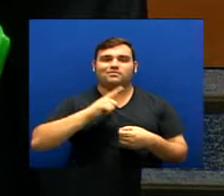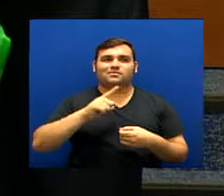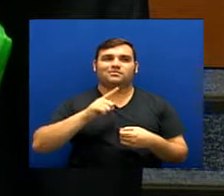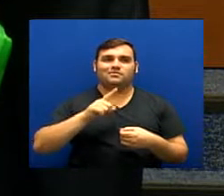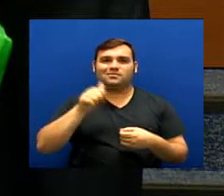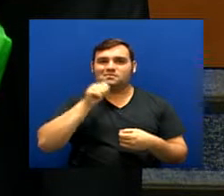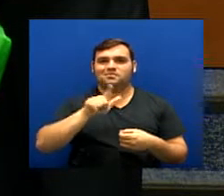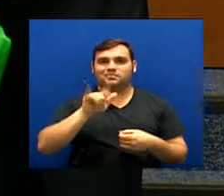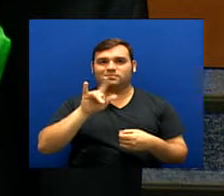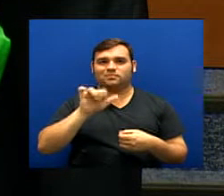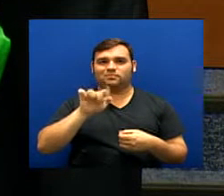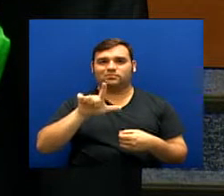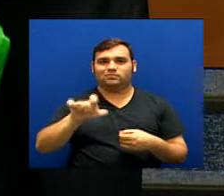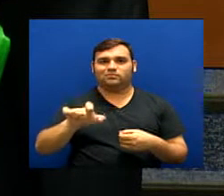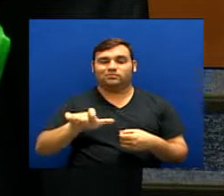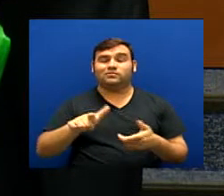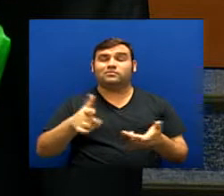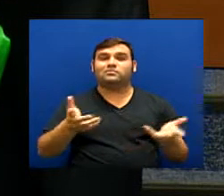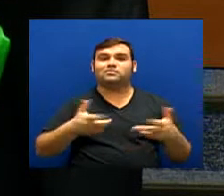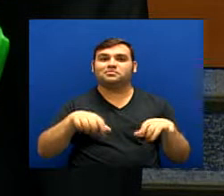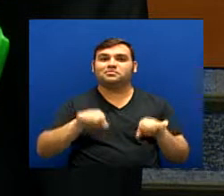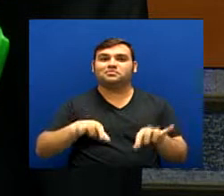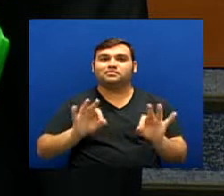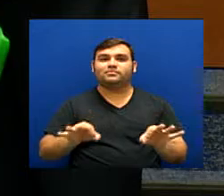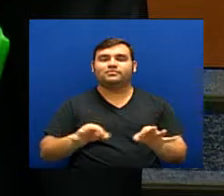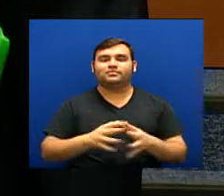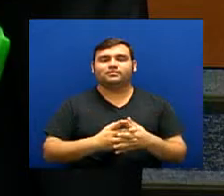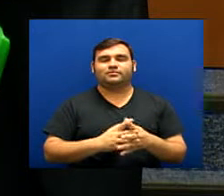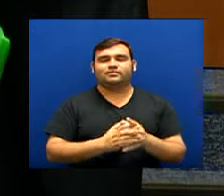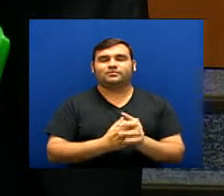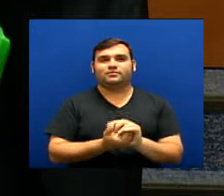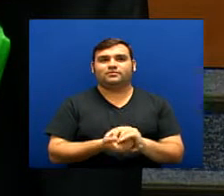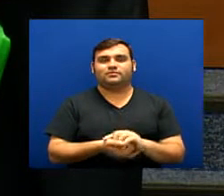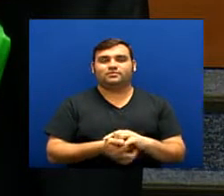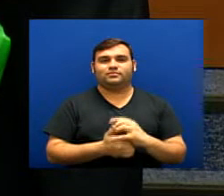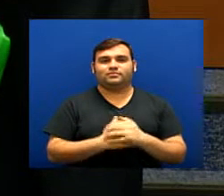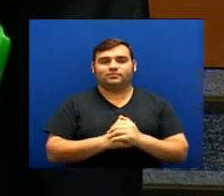todos, muito obrigado pela homenagem. Senhor merece.